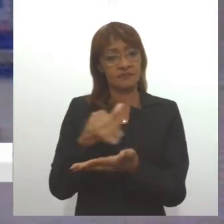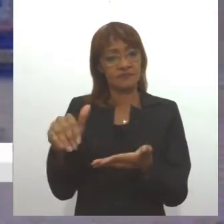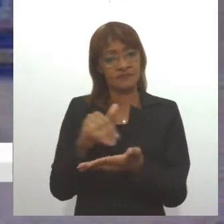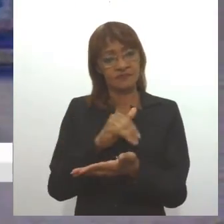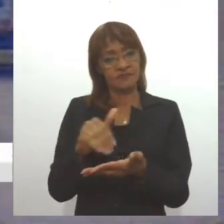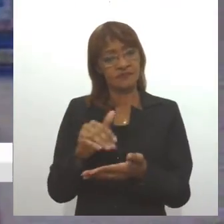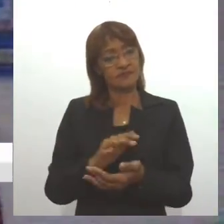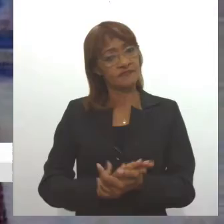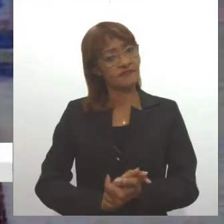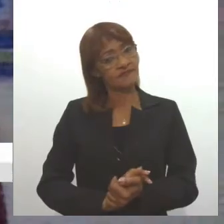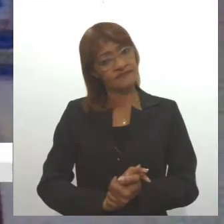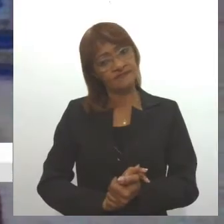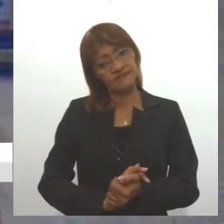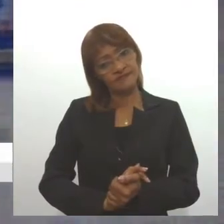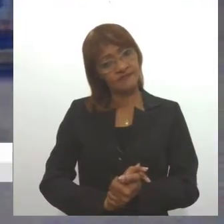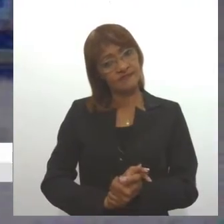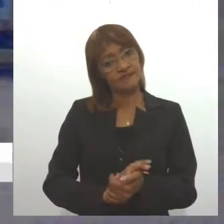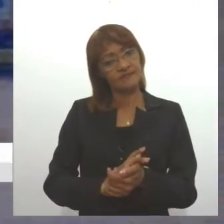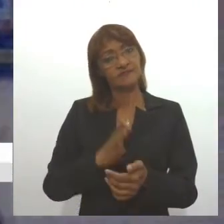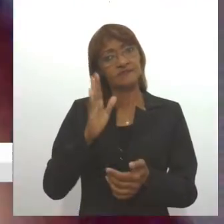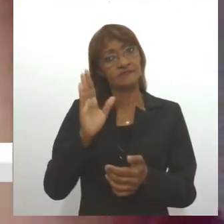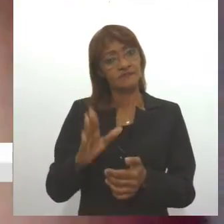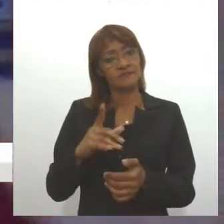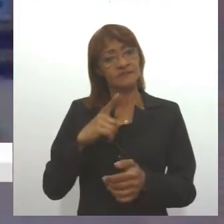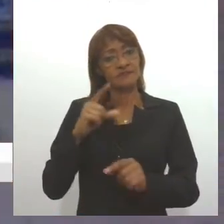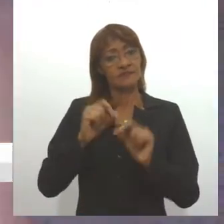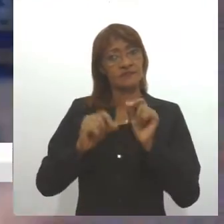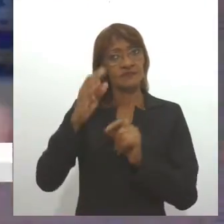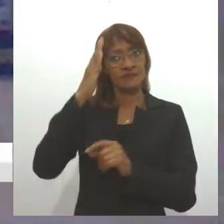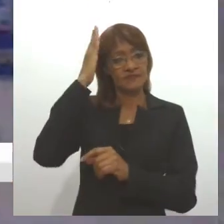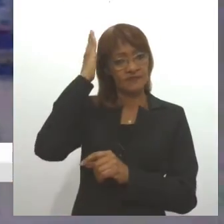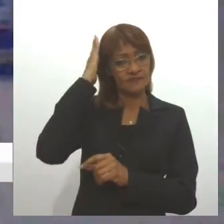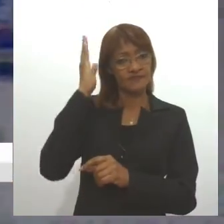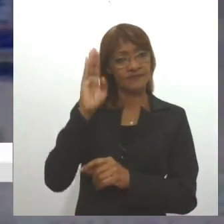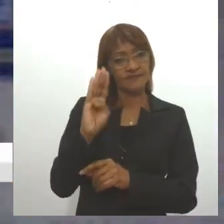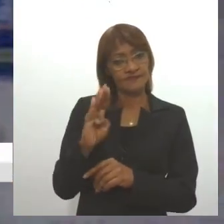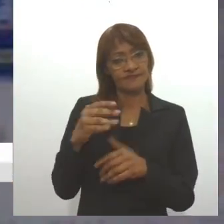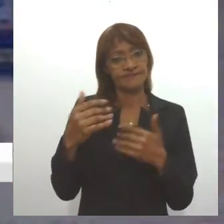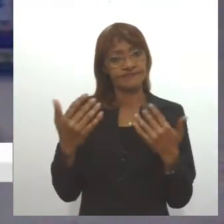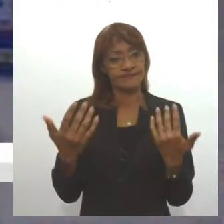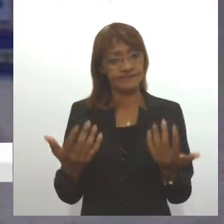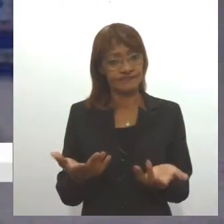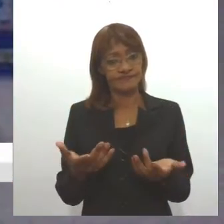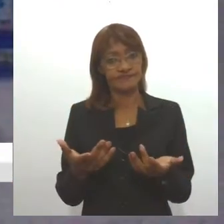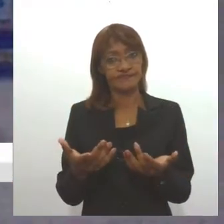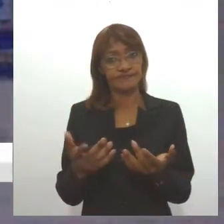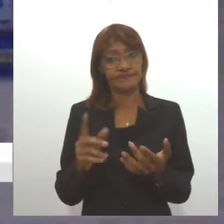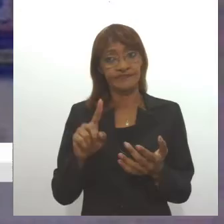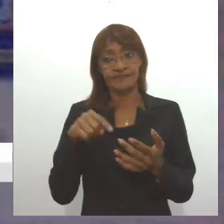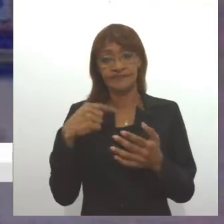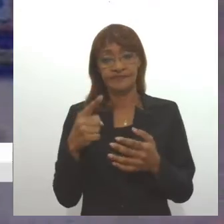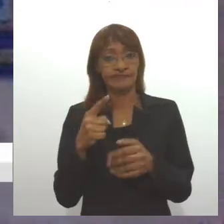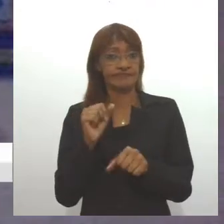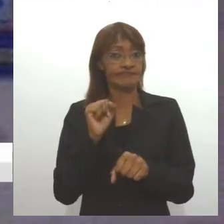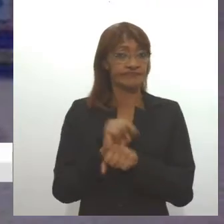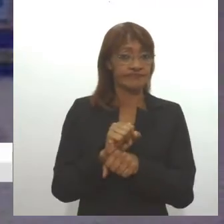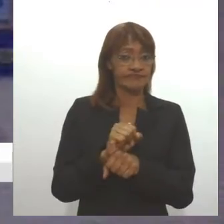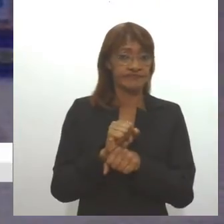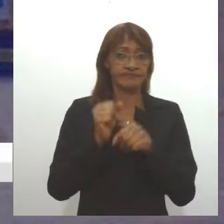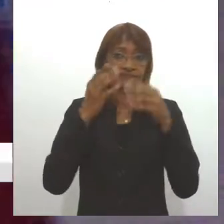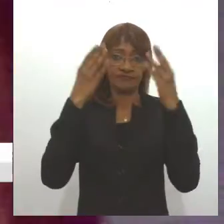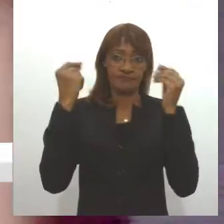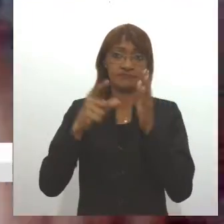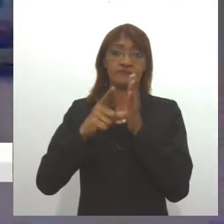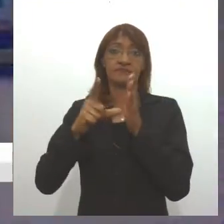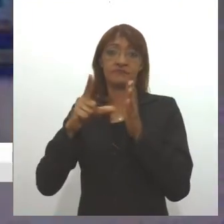ficou com a primeira configuração de Irã Barbosa e isso foi caindo no esquecimento, mas que havia o compromisso. Com